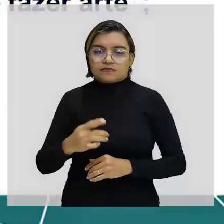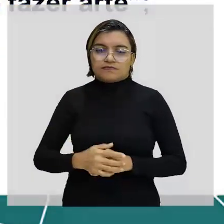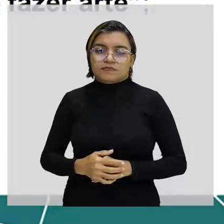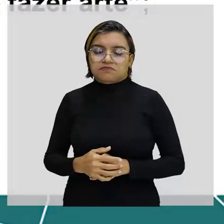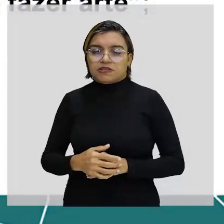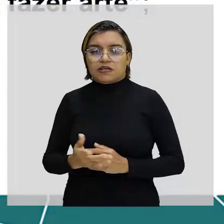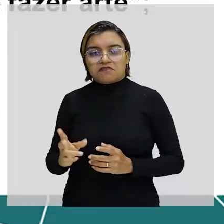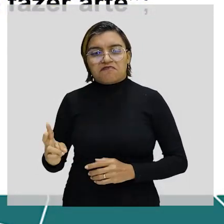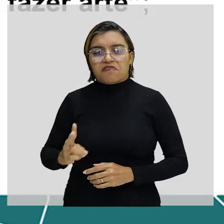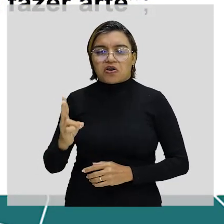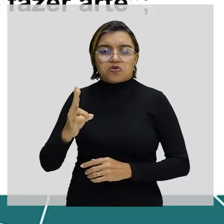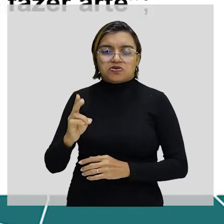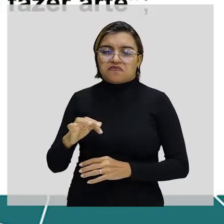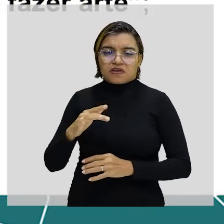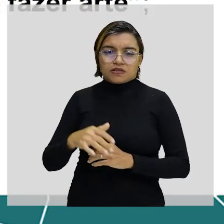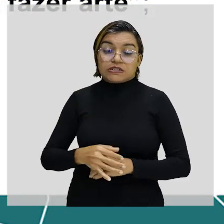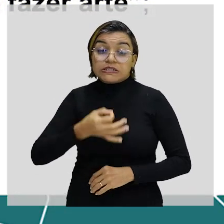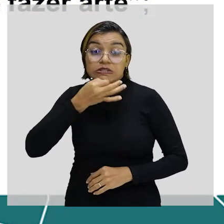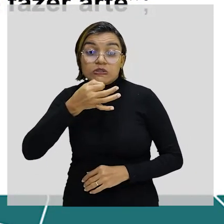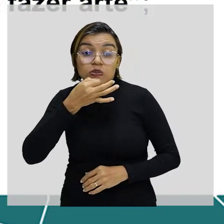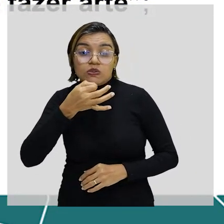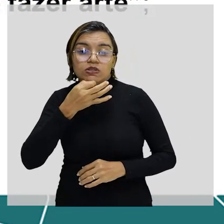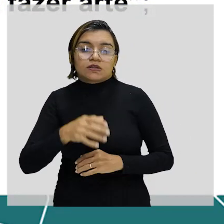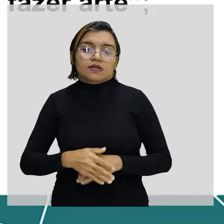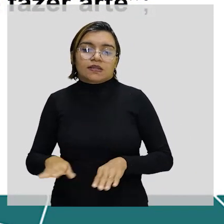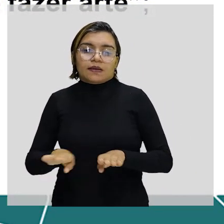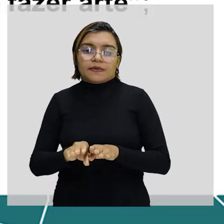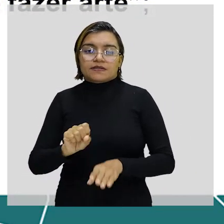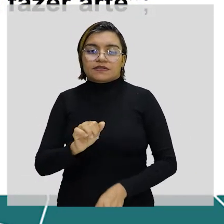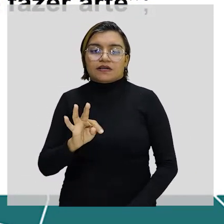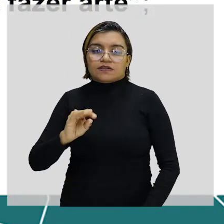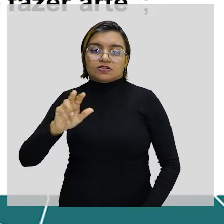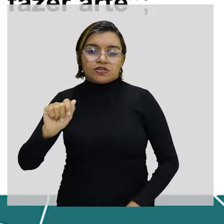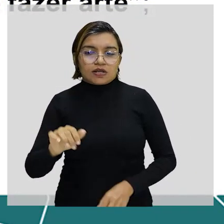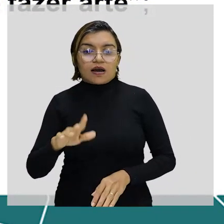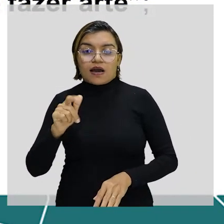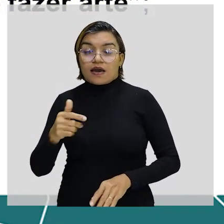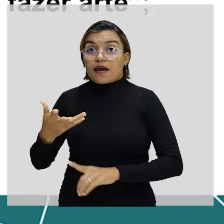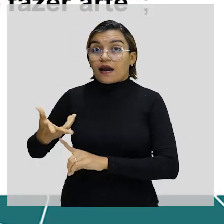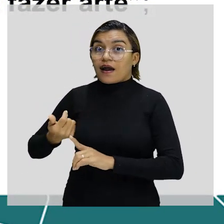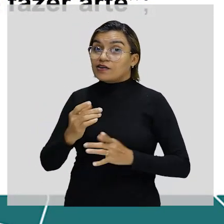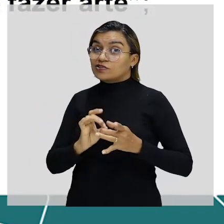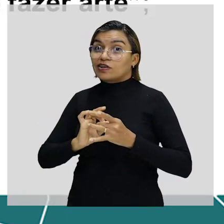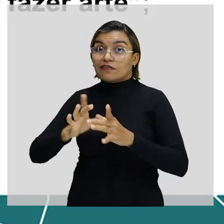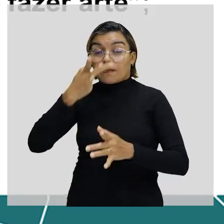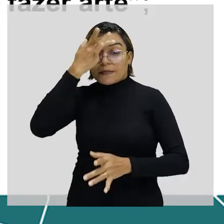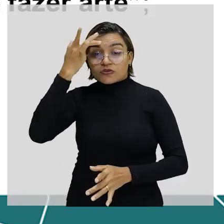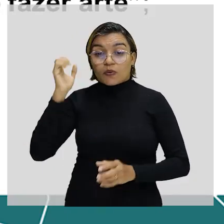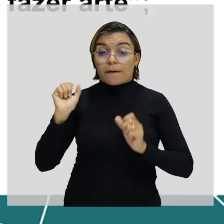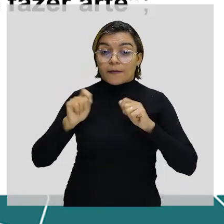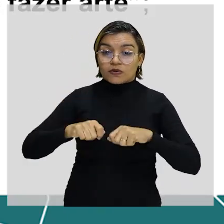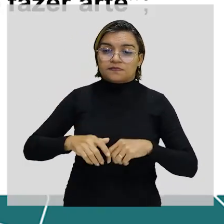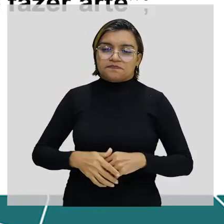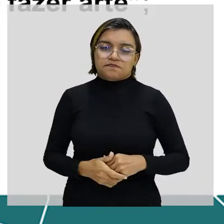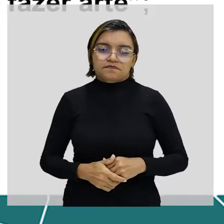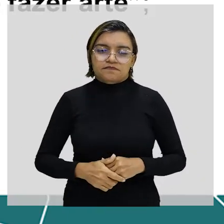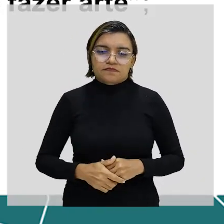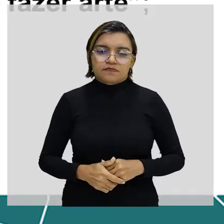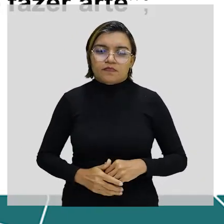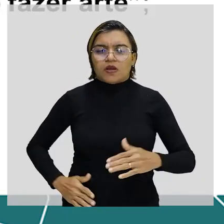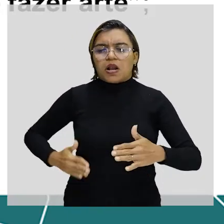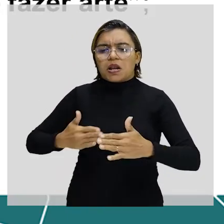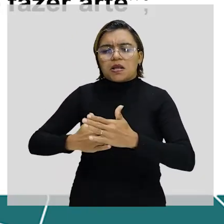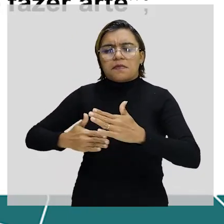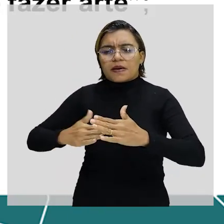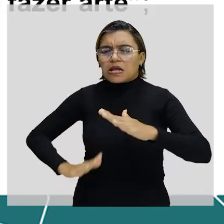conceitual. Ironia, sátira e deixar a arte literalmente livre para todo mundo, né? Limite do que é arte,